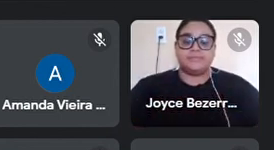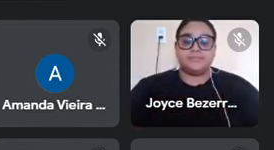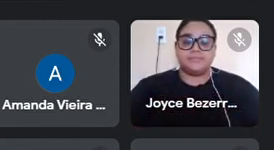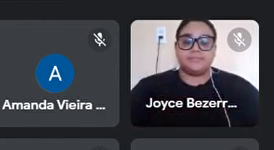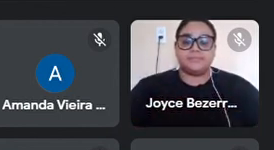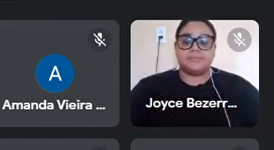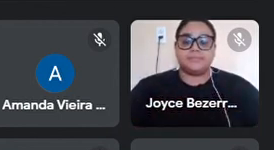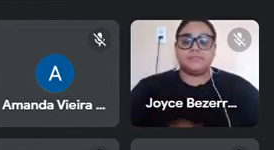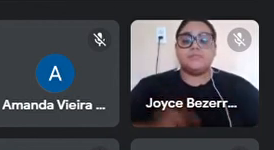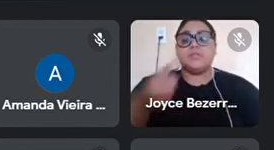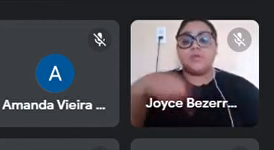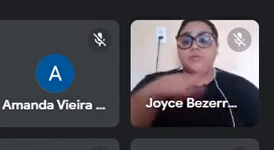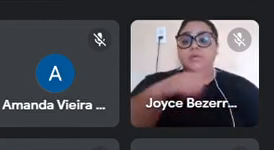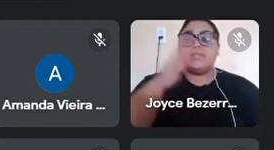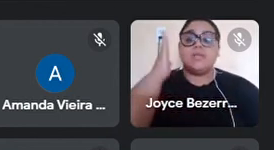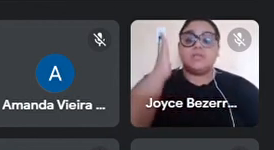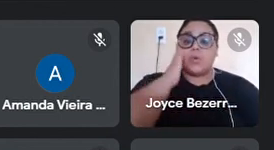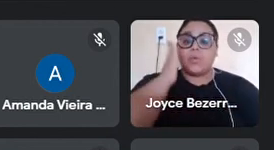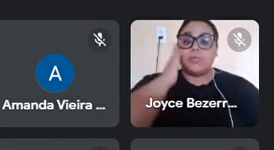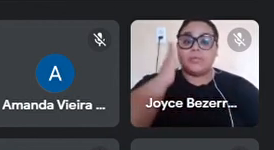se vocês entenderam.